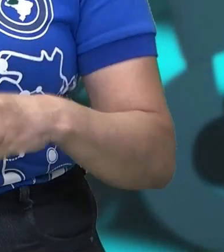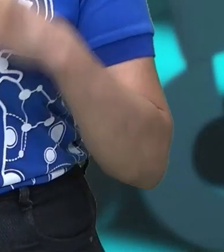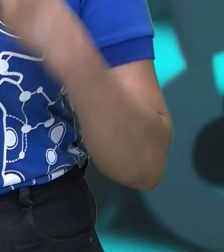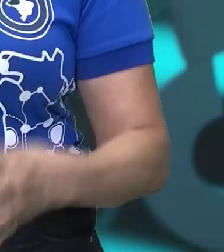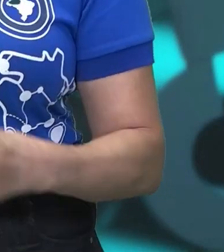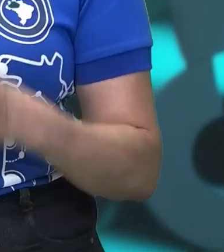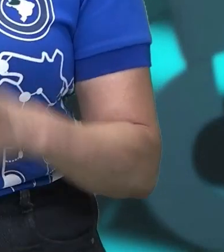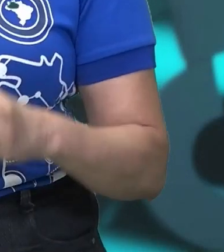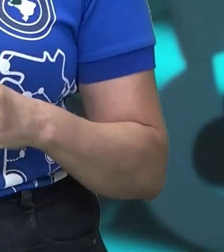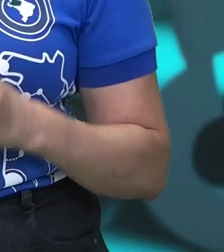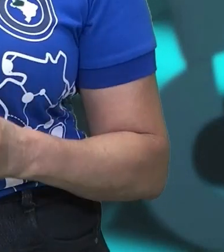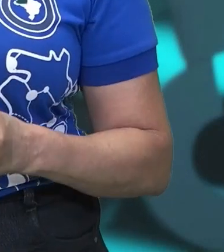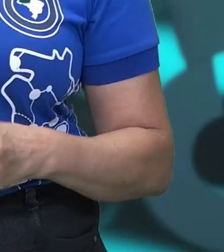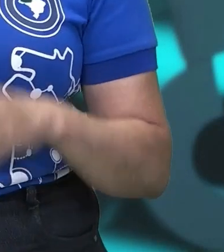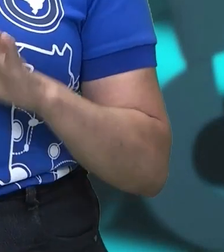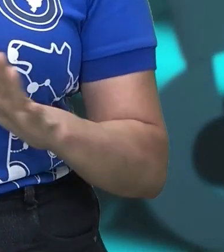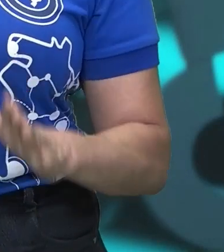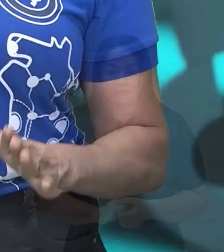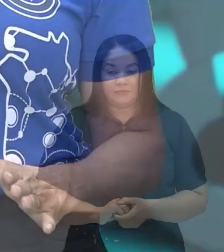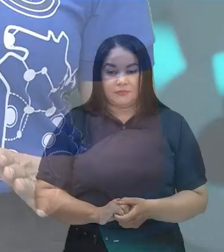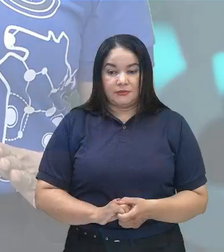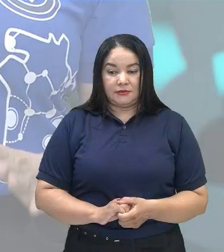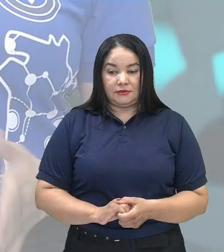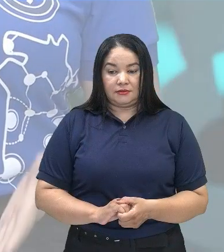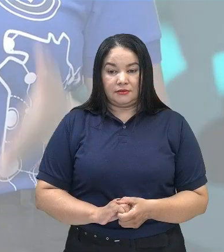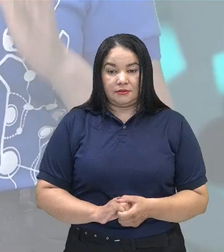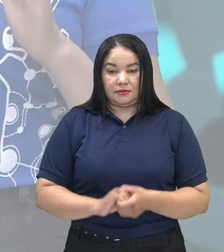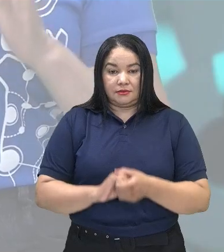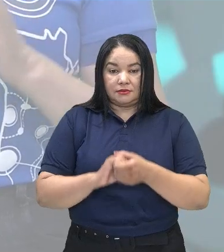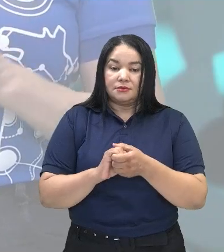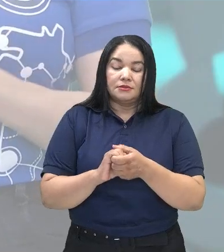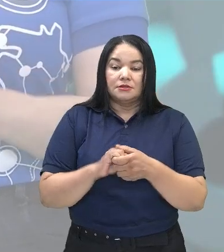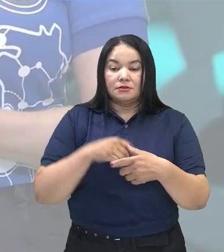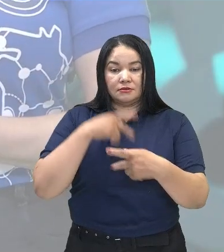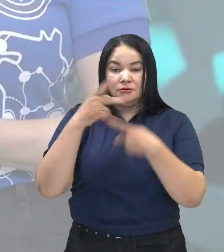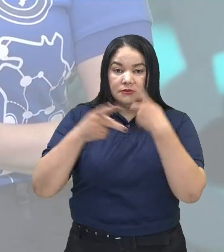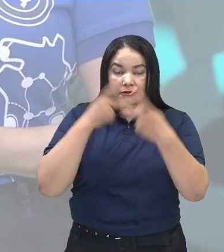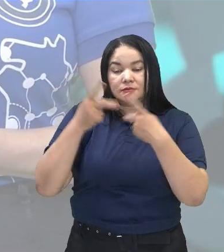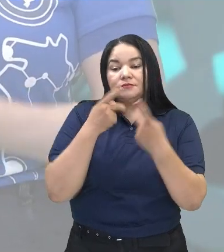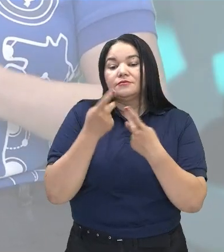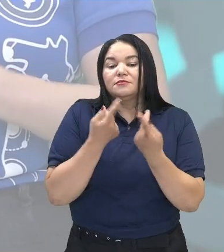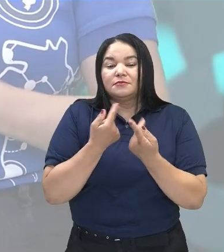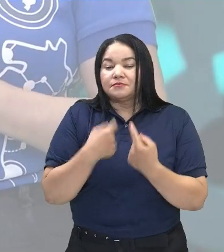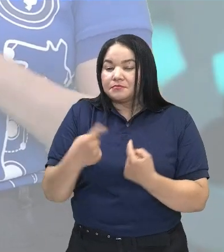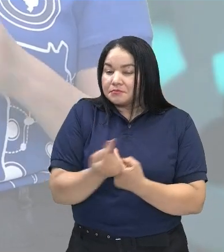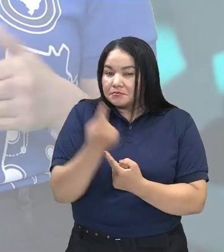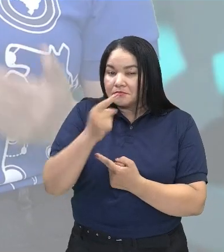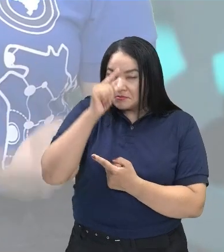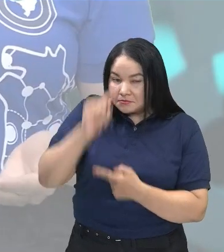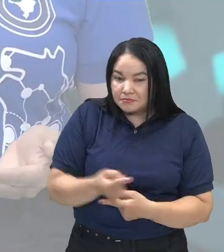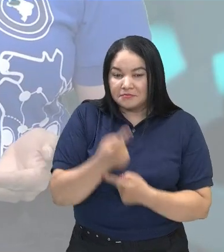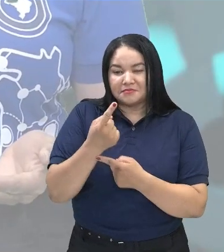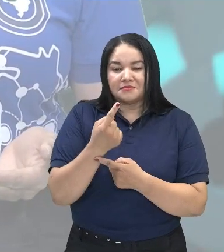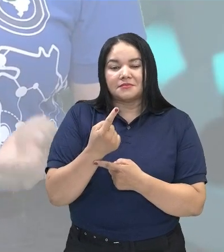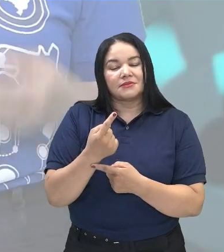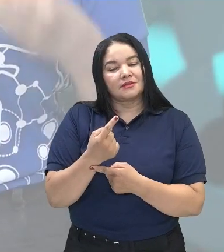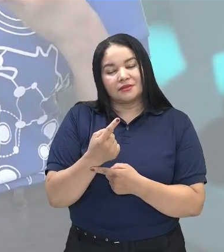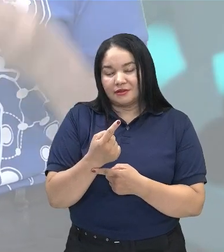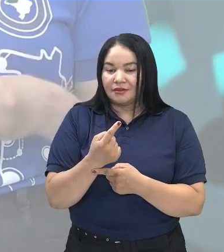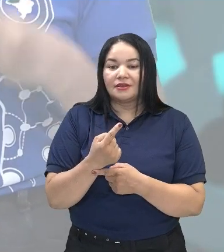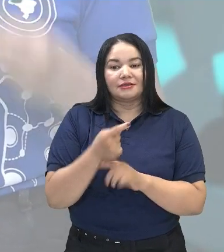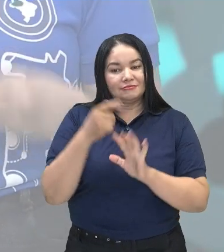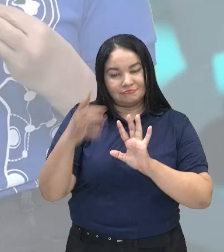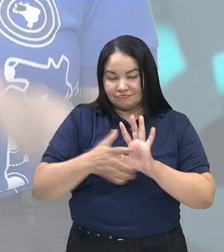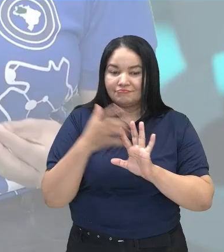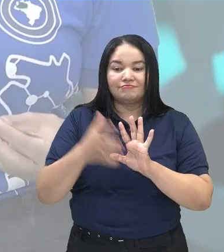1 milhão de vezes que eu não gosto disso, dá para você acabar? Então, 1 milhão de vezes, né? Vai ser sempre um exagero, mesmo